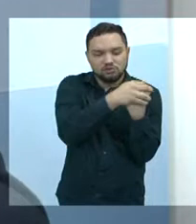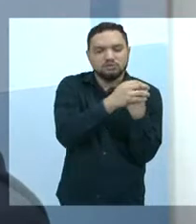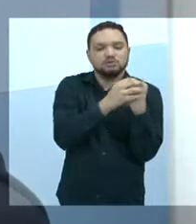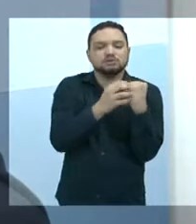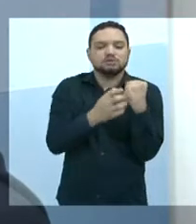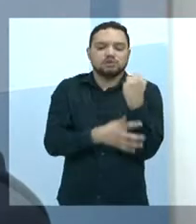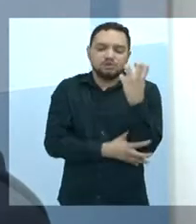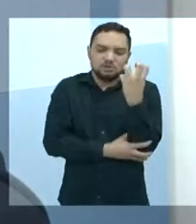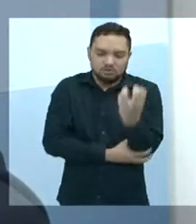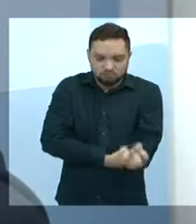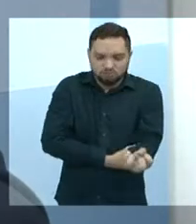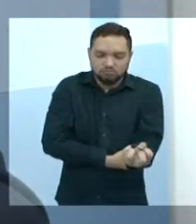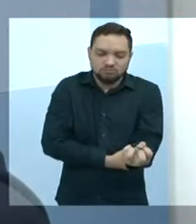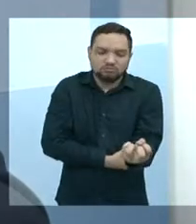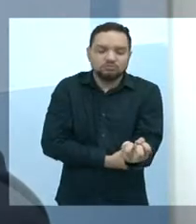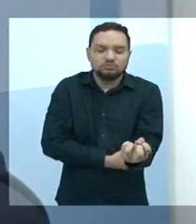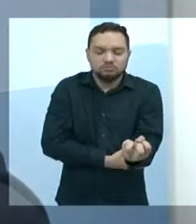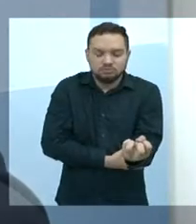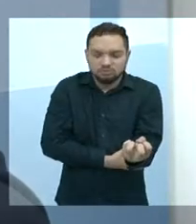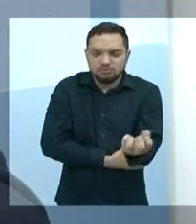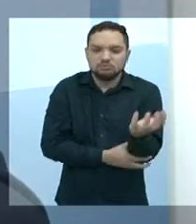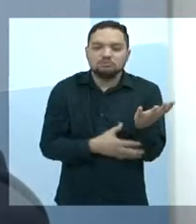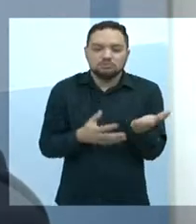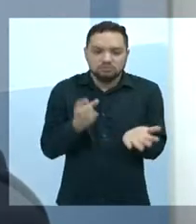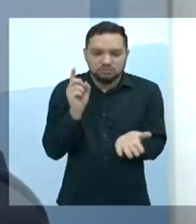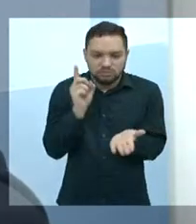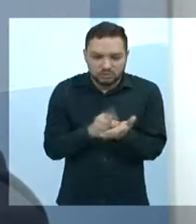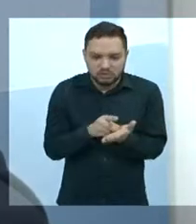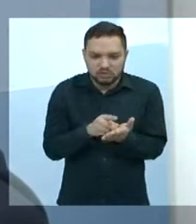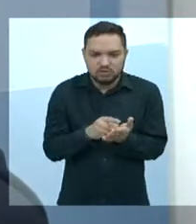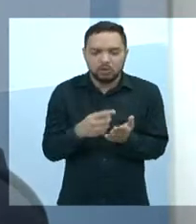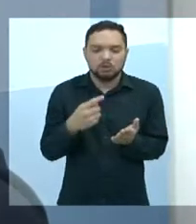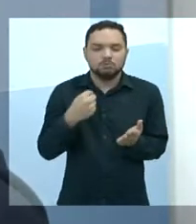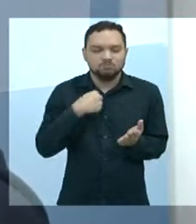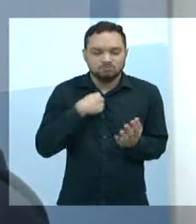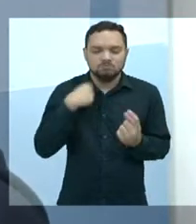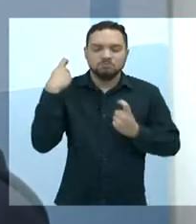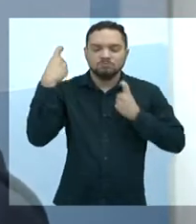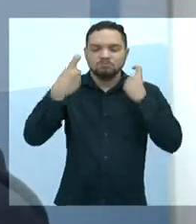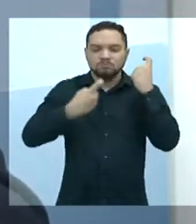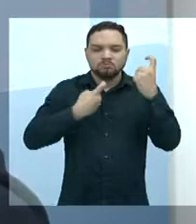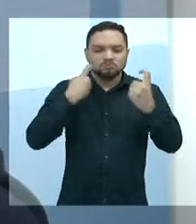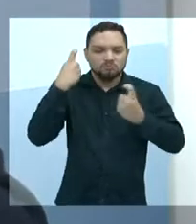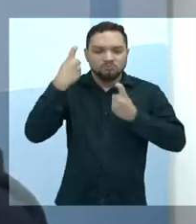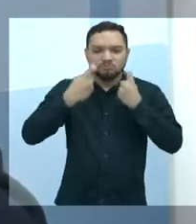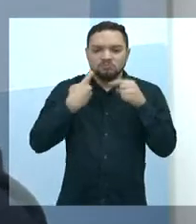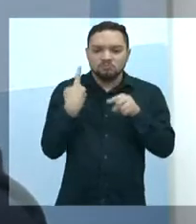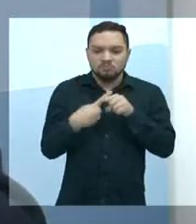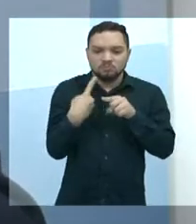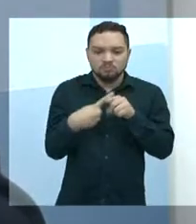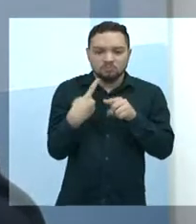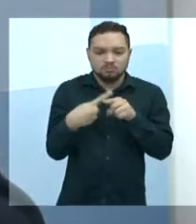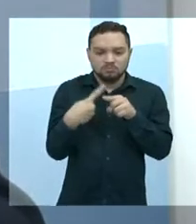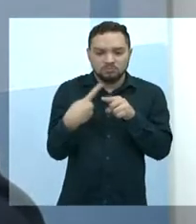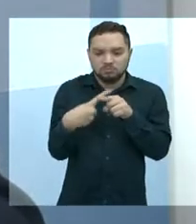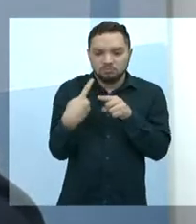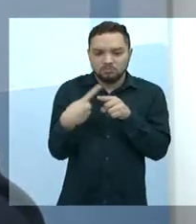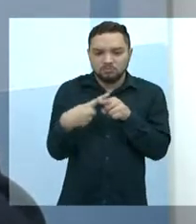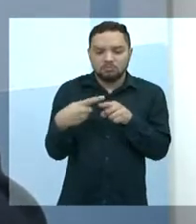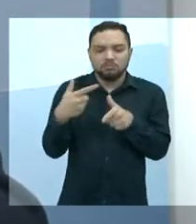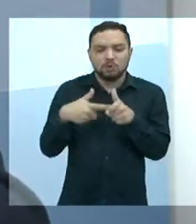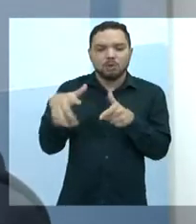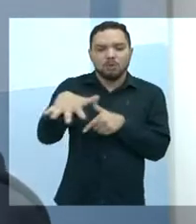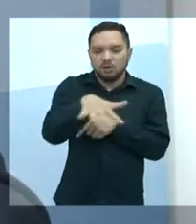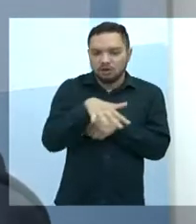morrer. Então... Eu tive essa preocupação, até porque nós temos um problema também muito grande na nossa